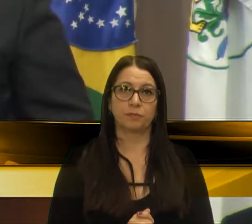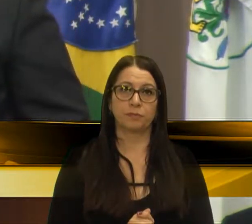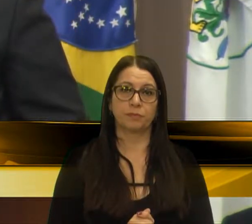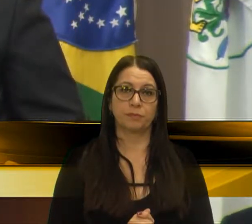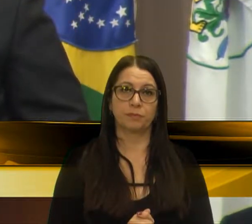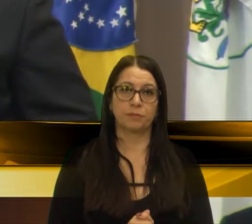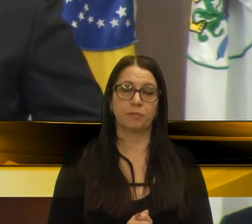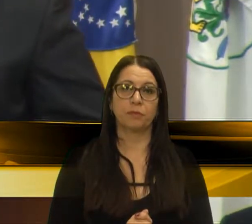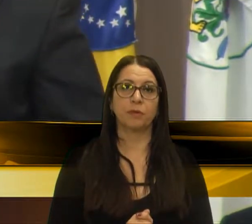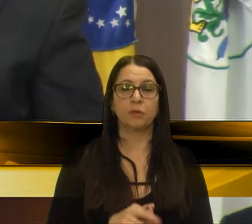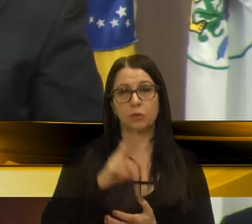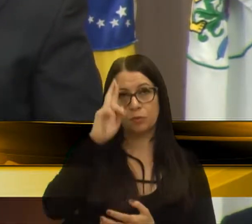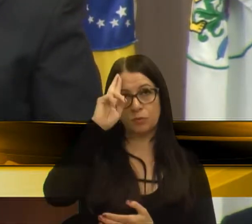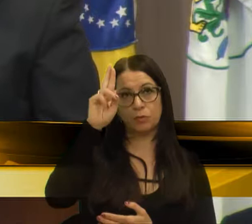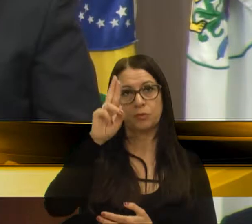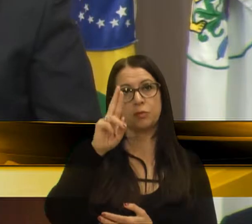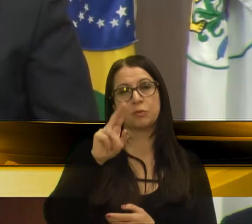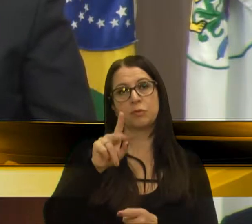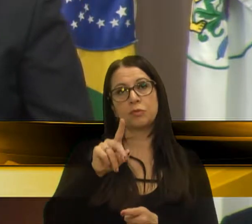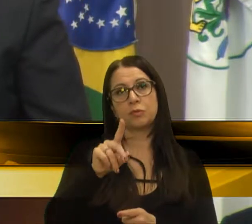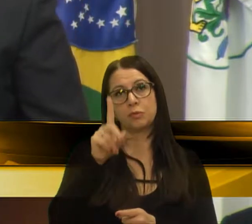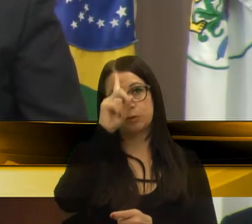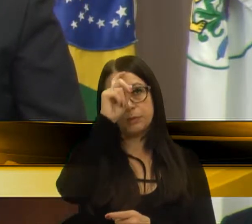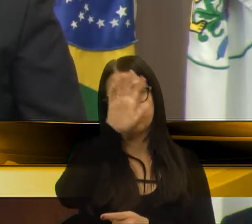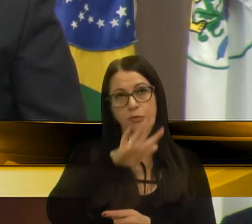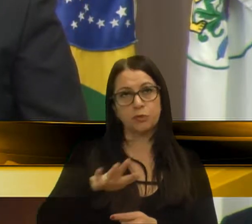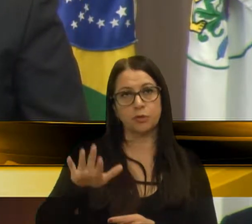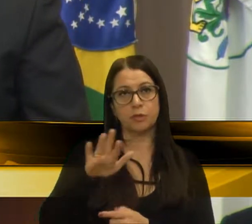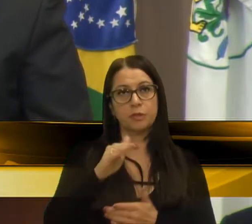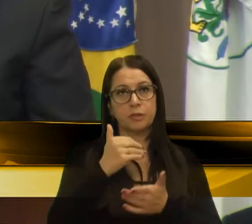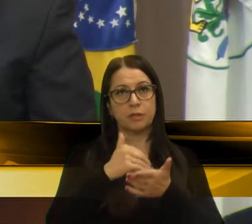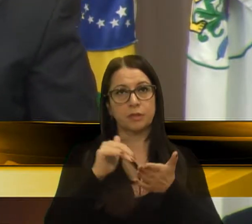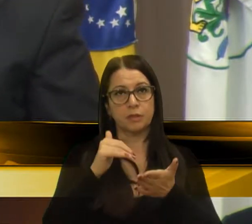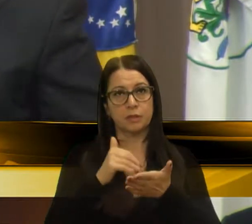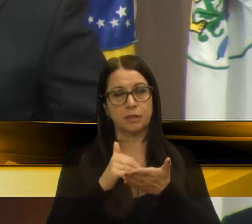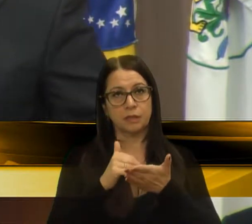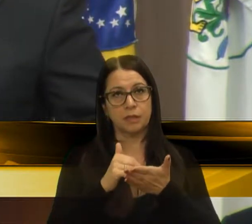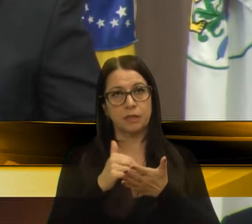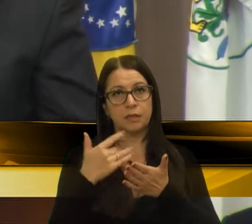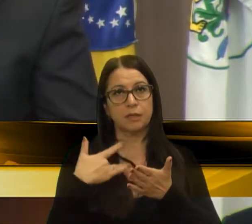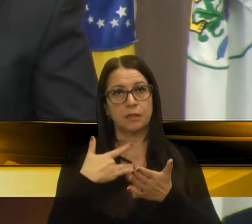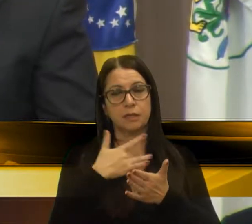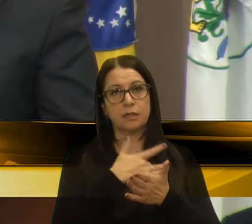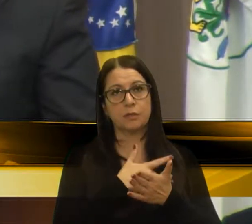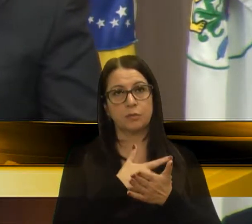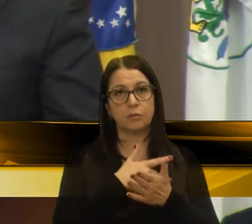o nosso diretor do Hospital Geral, secretária da Saúde em Exercício,